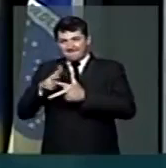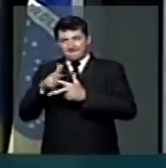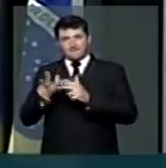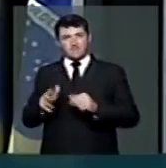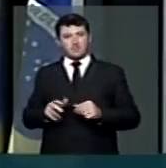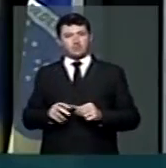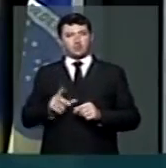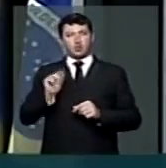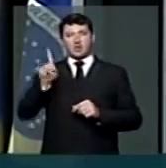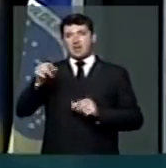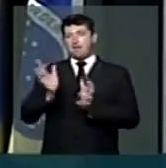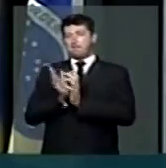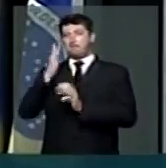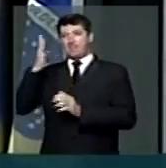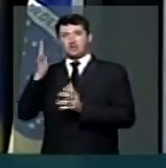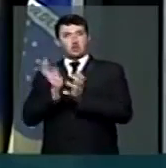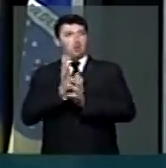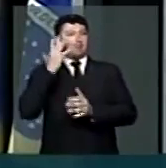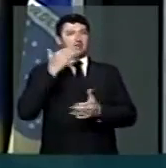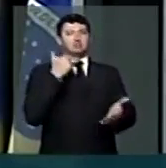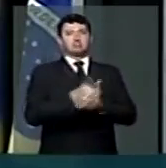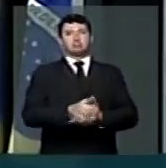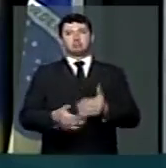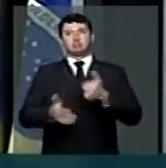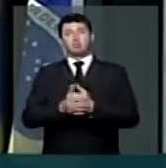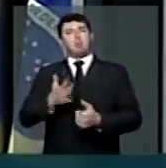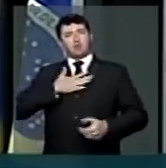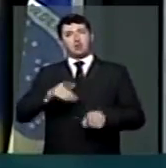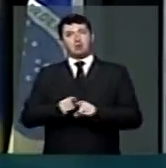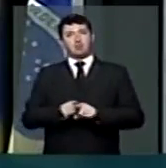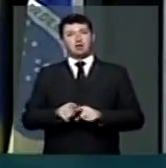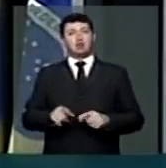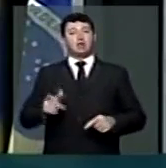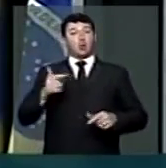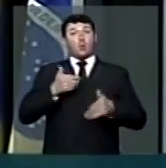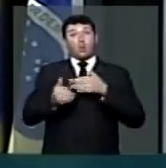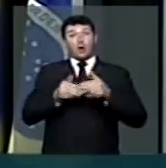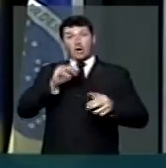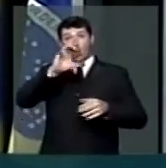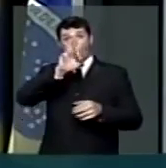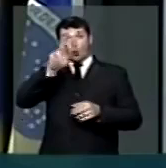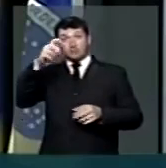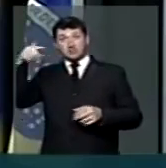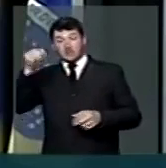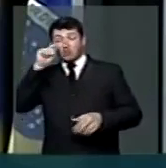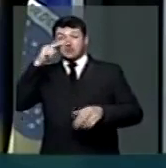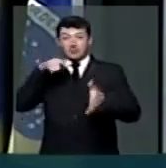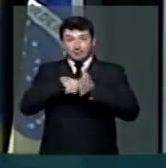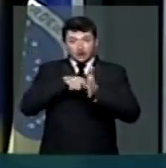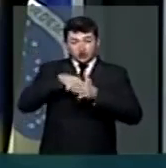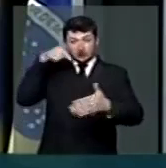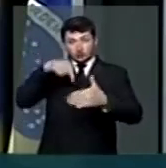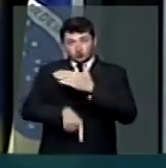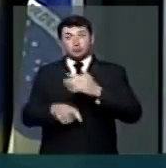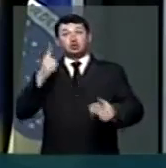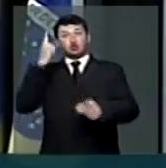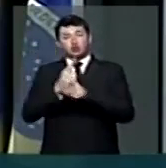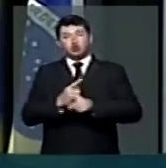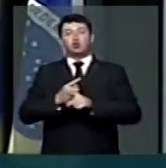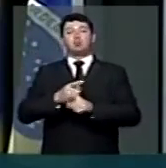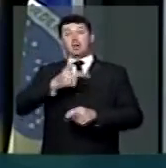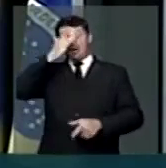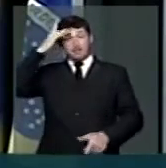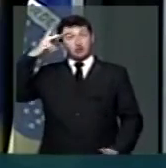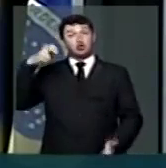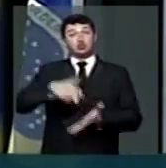pretexto de que é deste ou daquele partido. Entendo que todo e qualquer ato de corrupção tem que ser aprofundado e tem que ser investigado e os